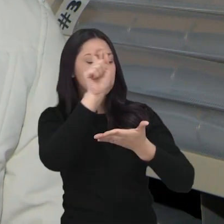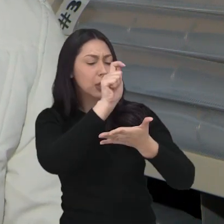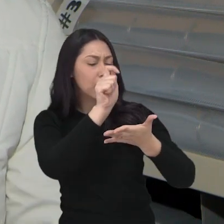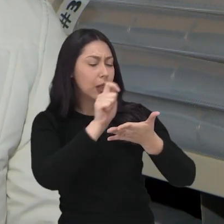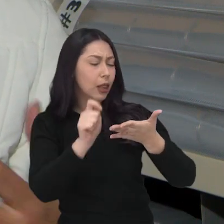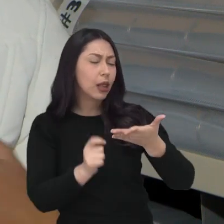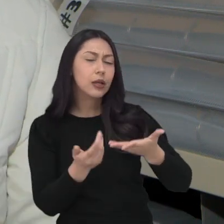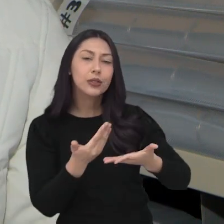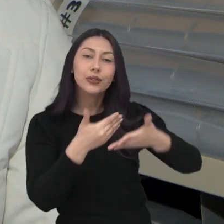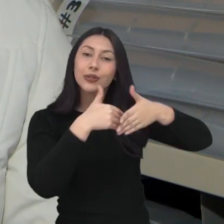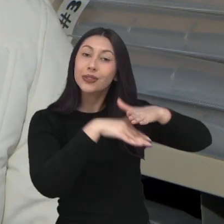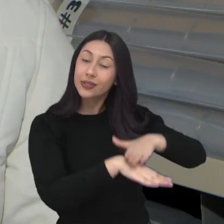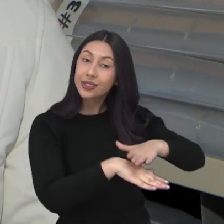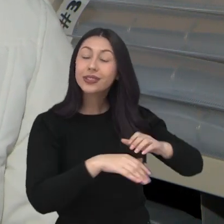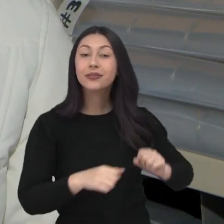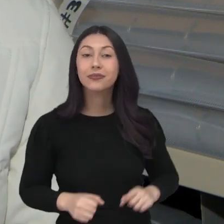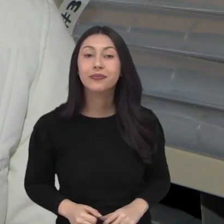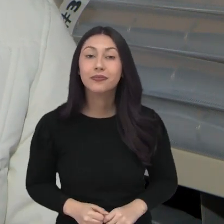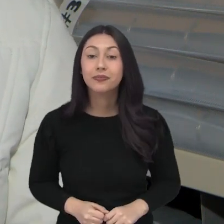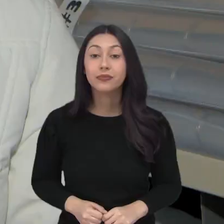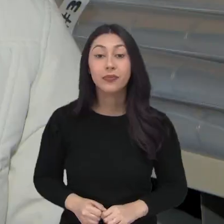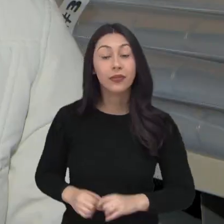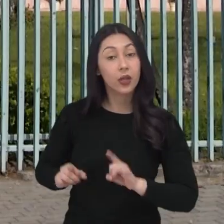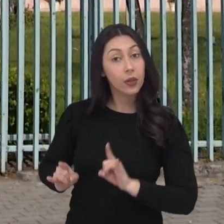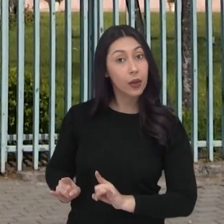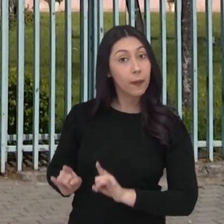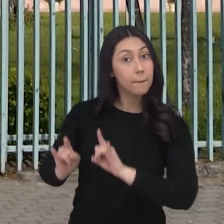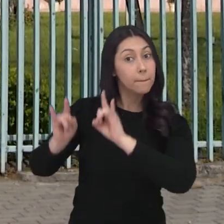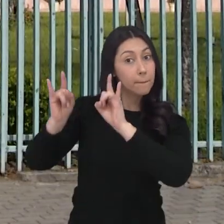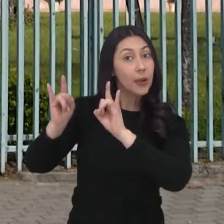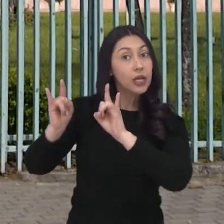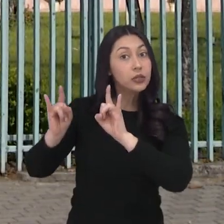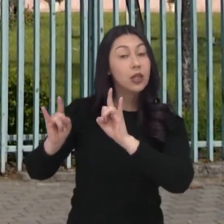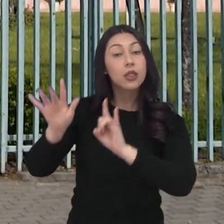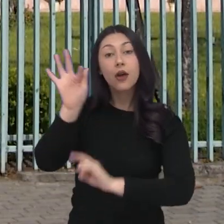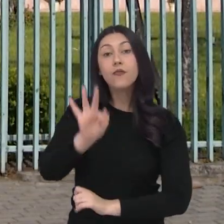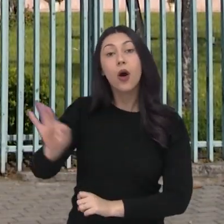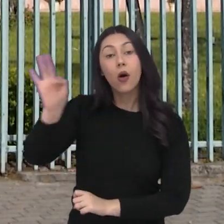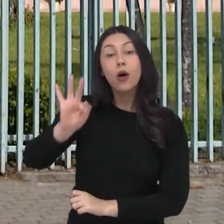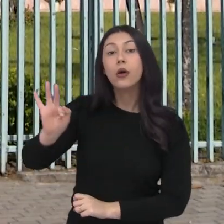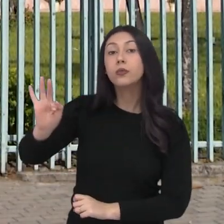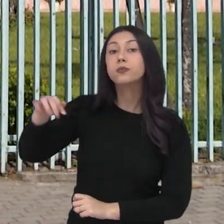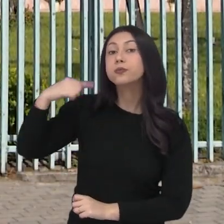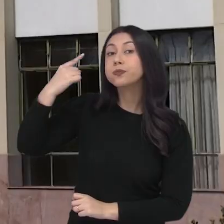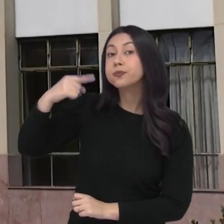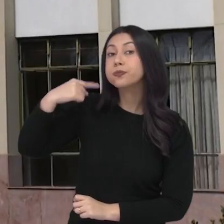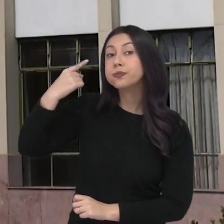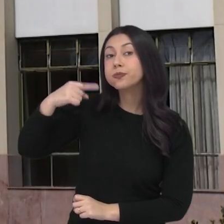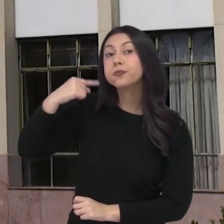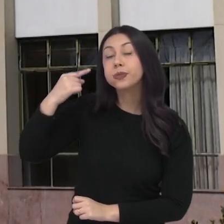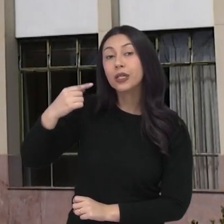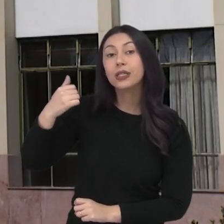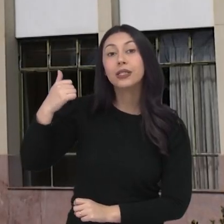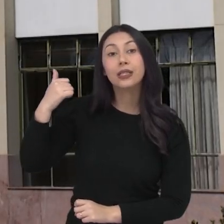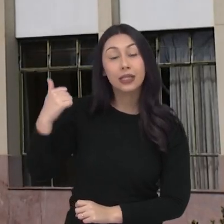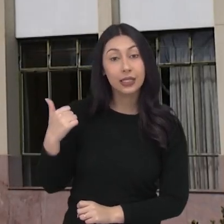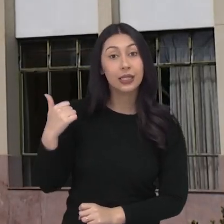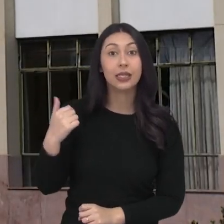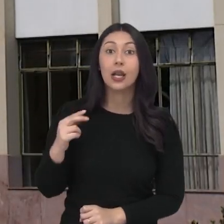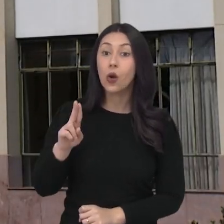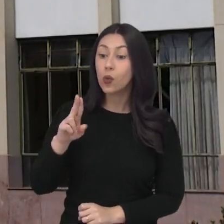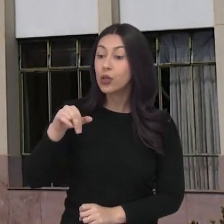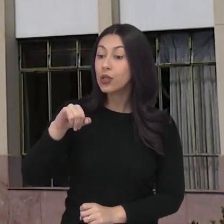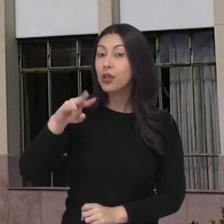memória, né, das pessoas que estiveram aqui e que trabalharam aqui. O prédio da Faculdade de Direito da Univap também faz parte da lista